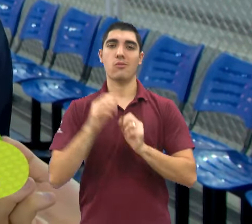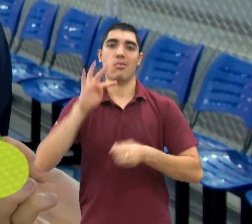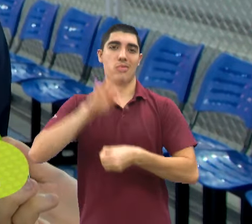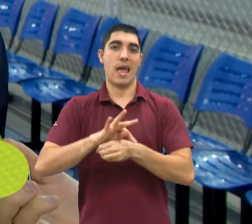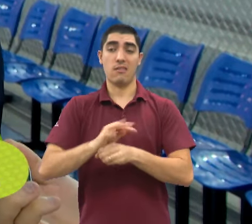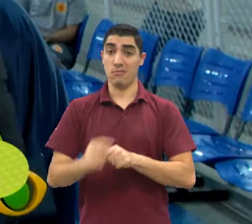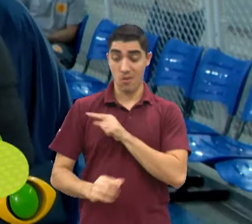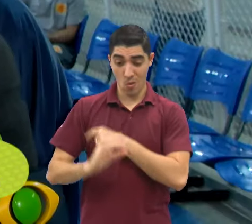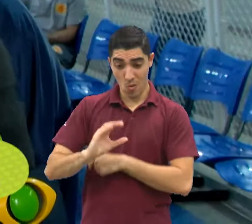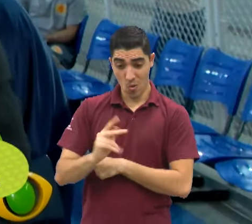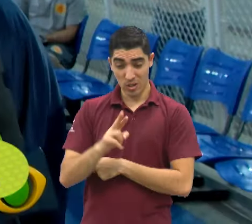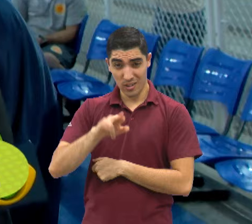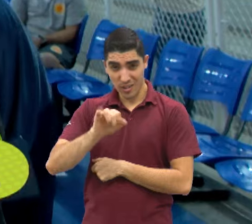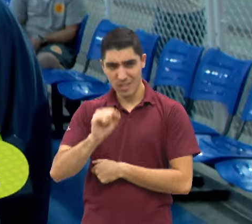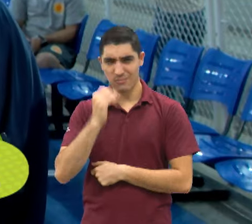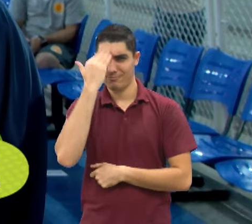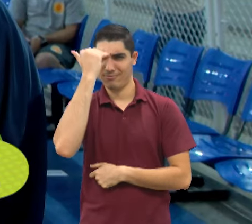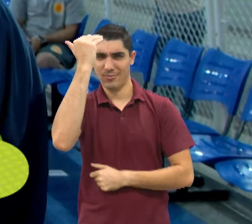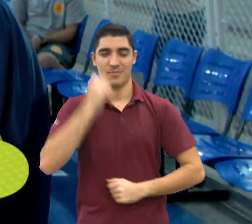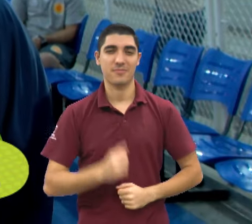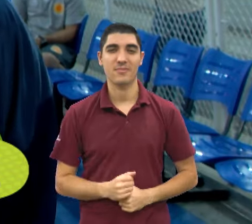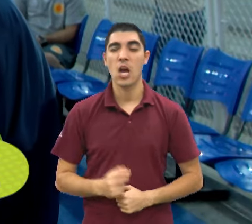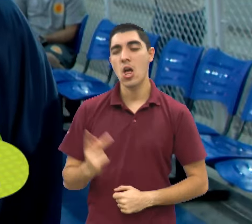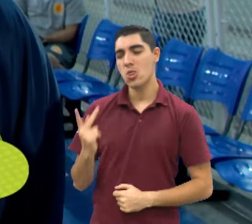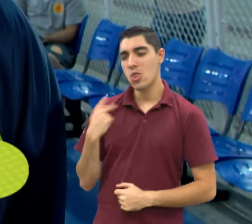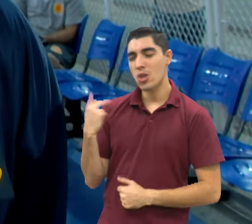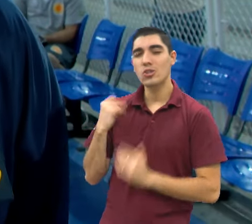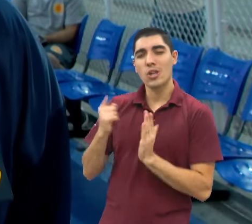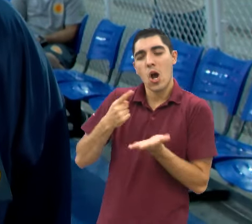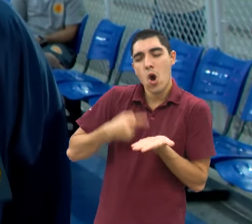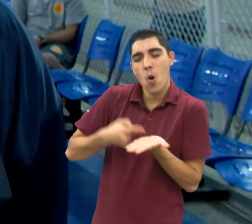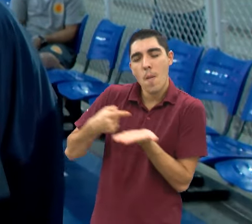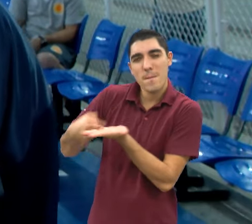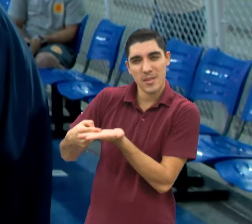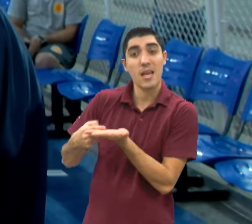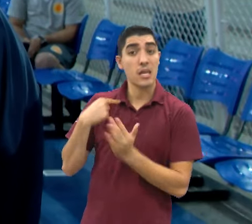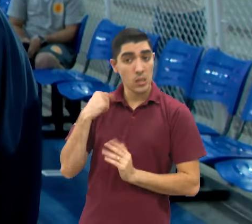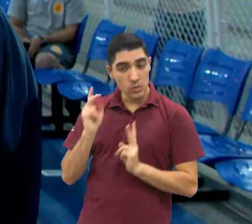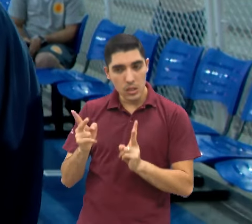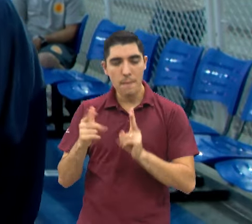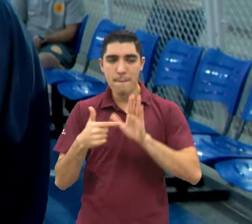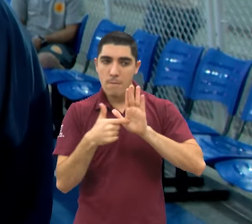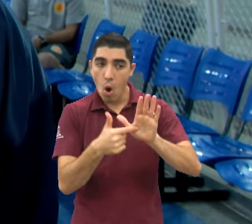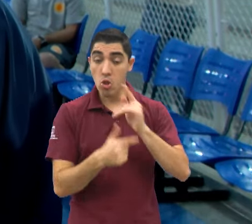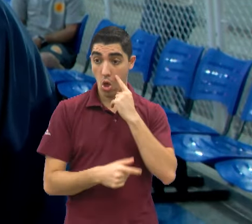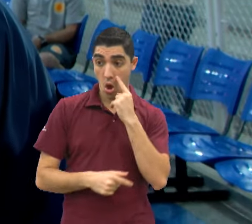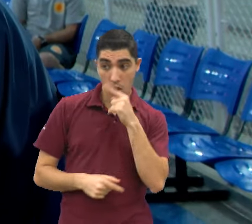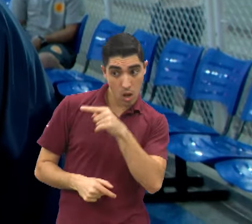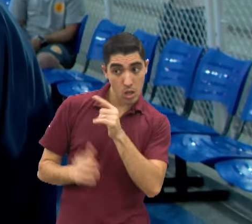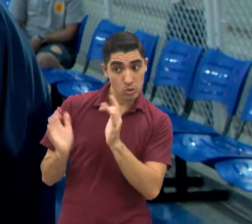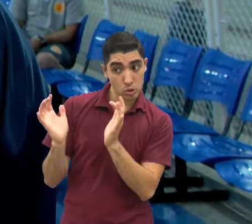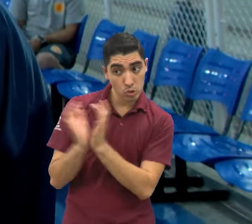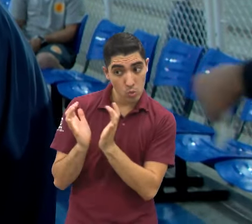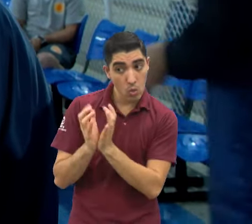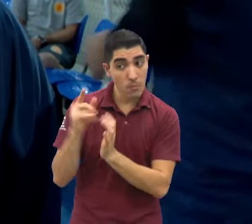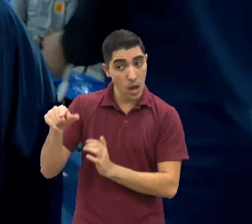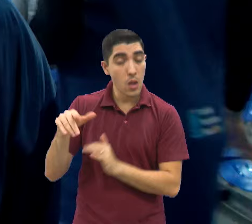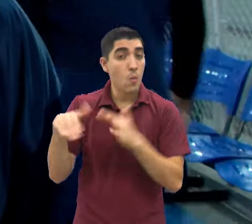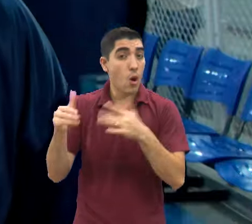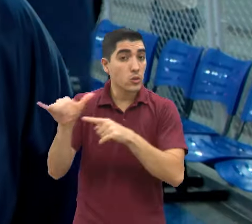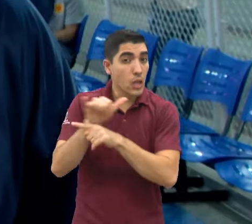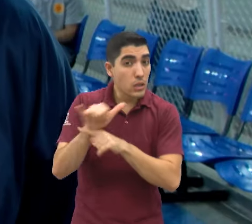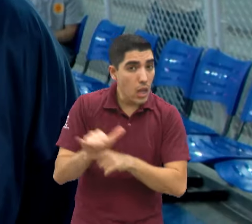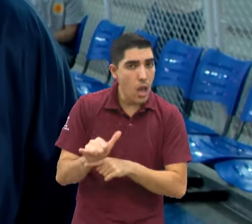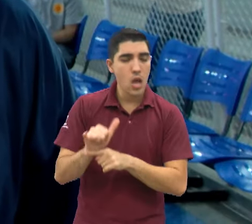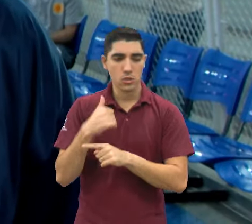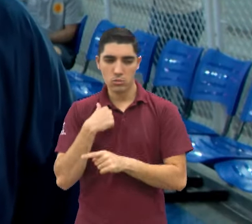totalmente gabaritado. A gente tem um combinado, né? Eu falo bastante sobre a jogada do adversário, né? Eu faço esse estudo e esse vídeo,